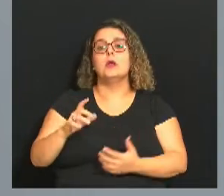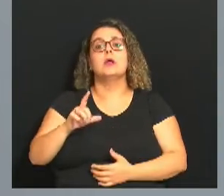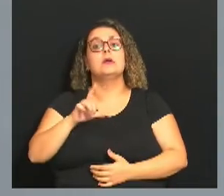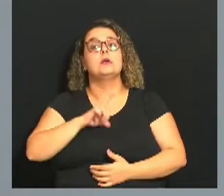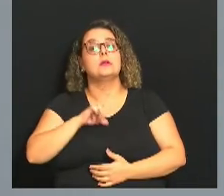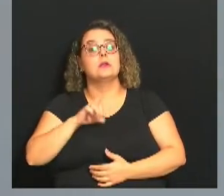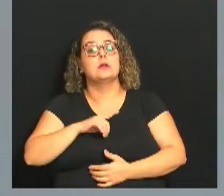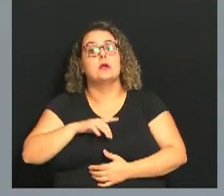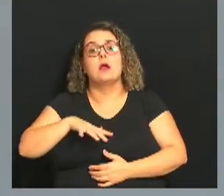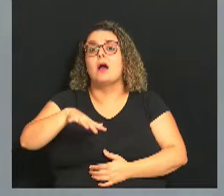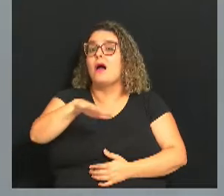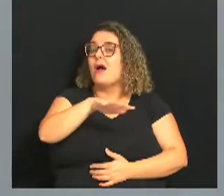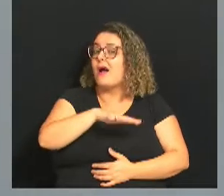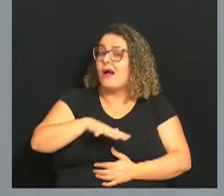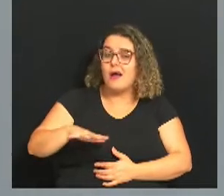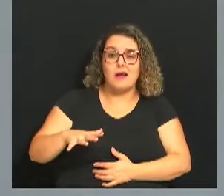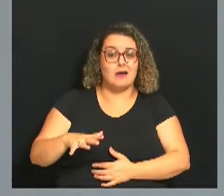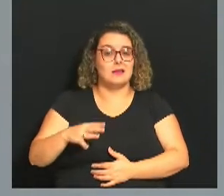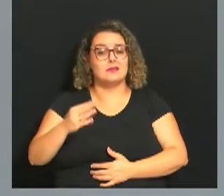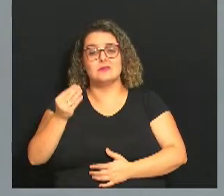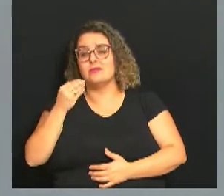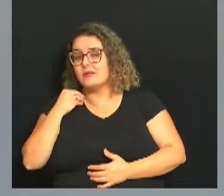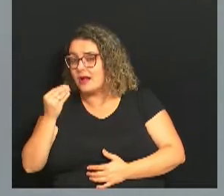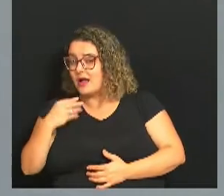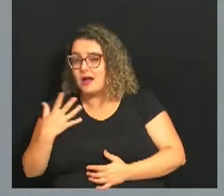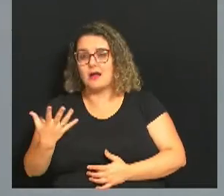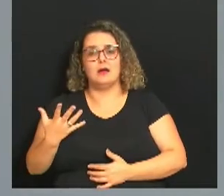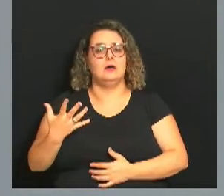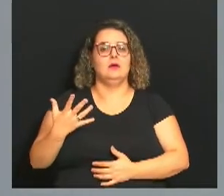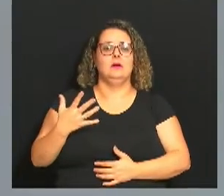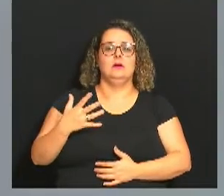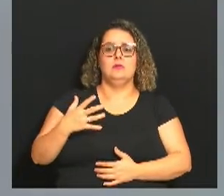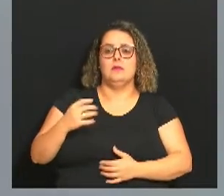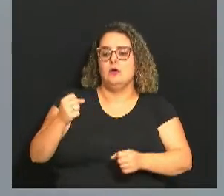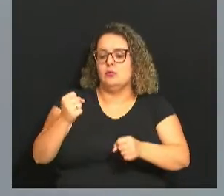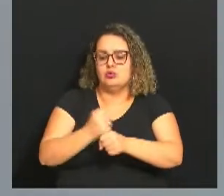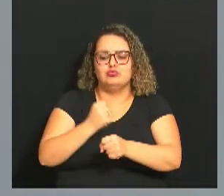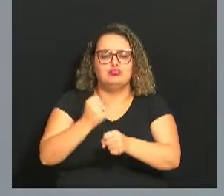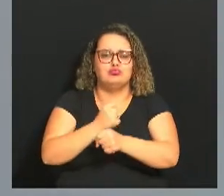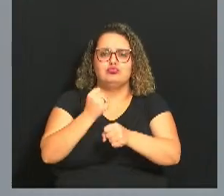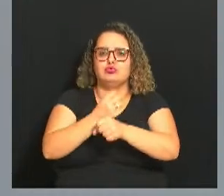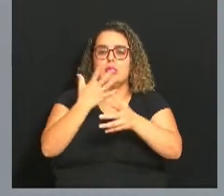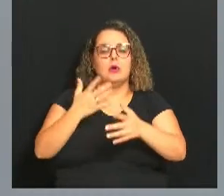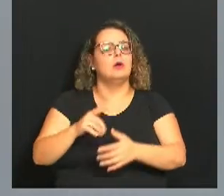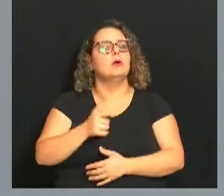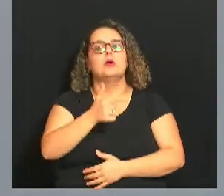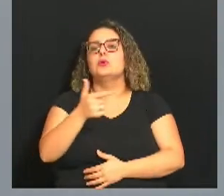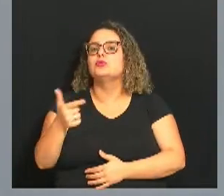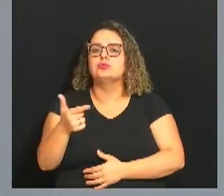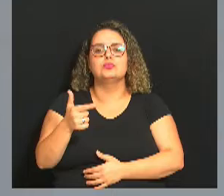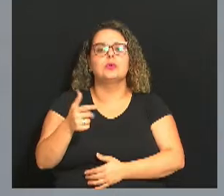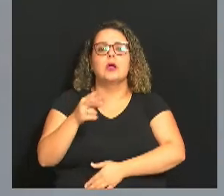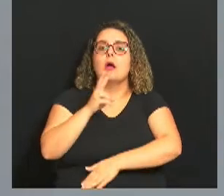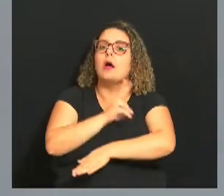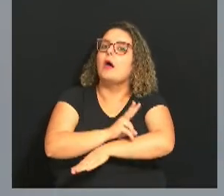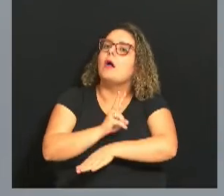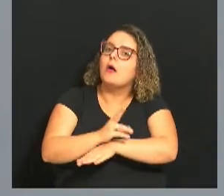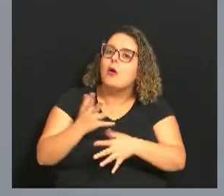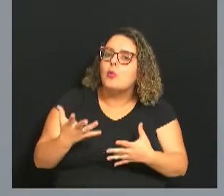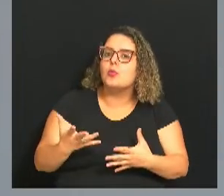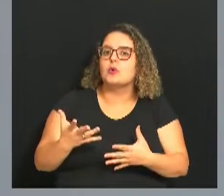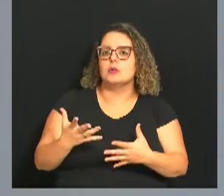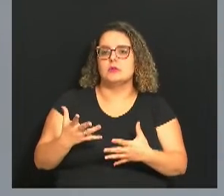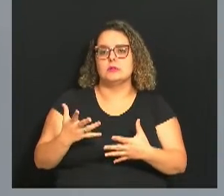áreas muito impermeabilizadas, áreas altamente construídas, os canais não têm a proteção de massa ciliar. Então,